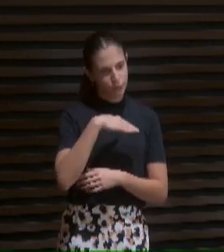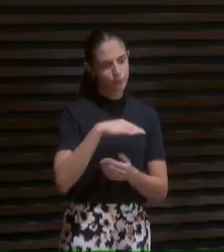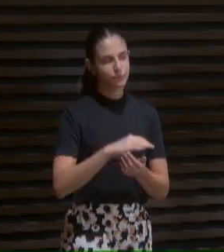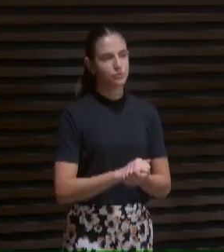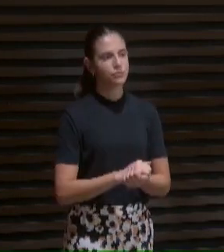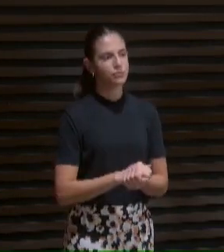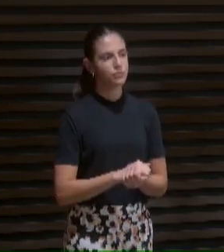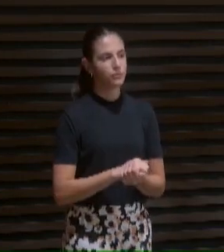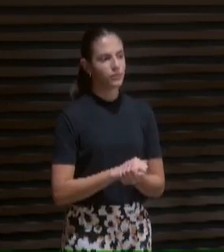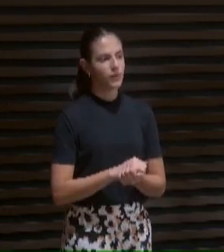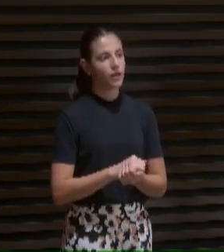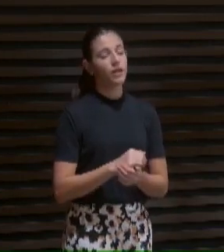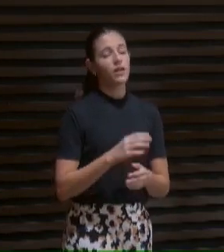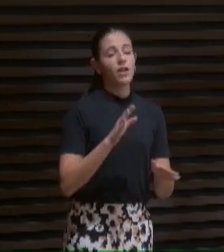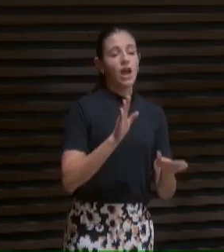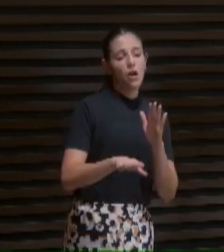era a banana.